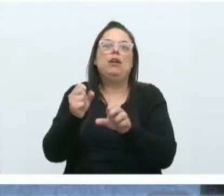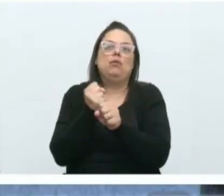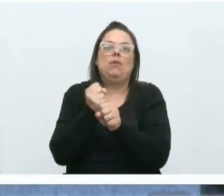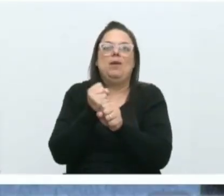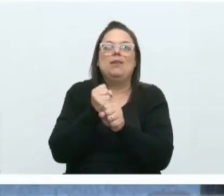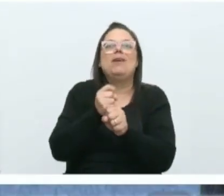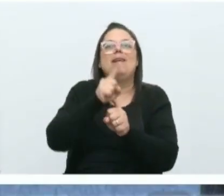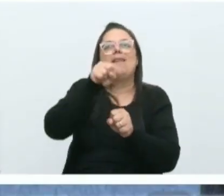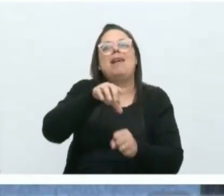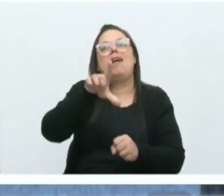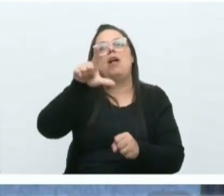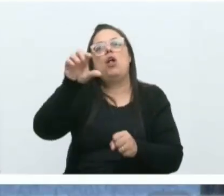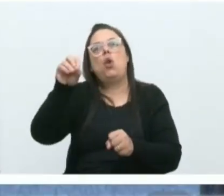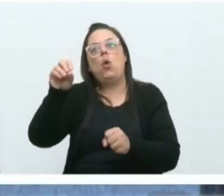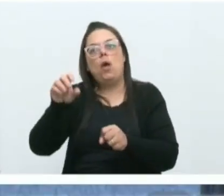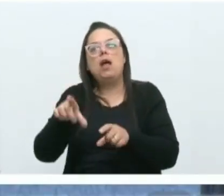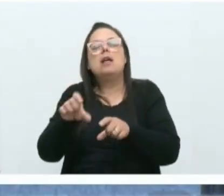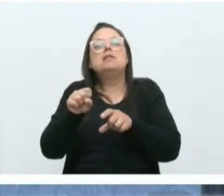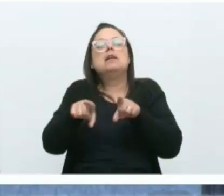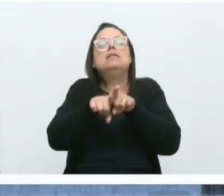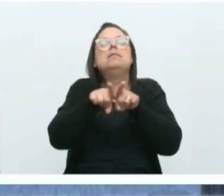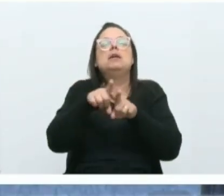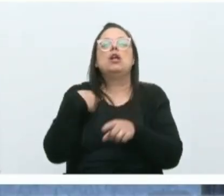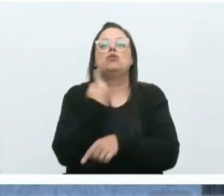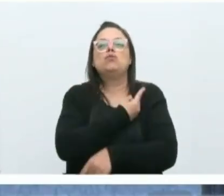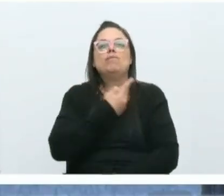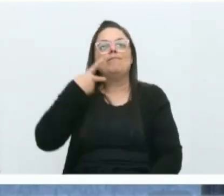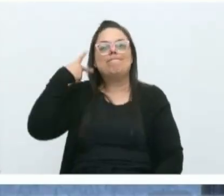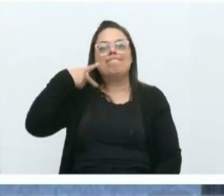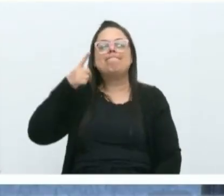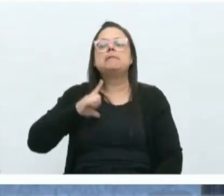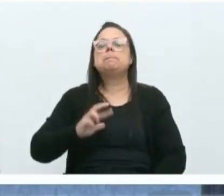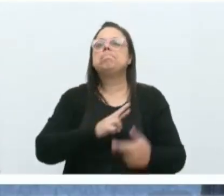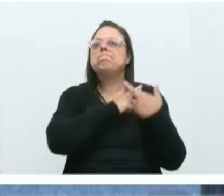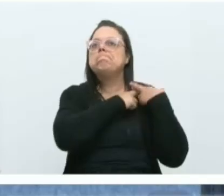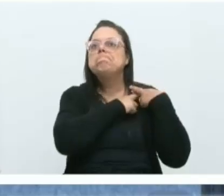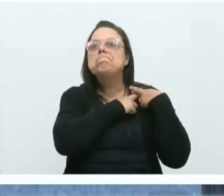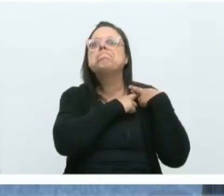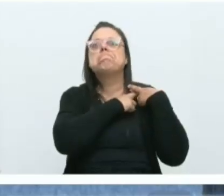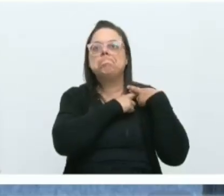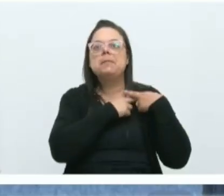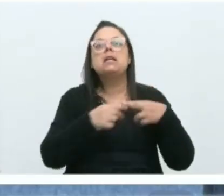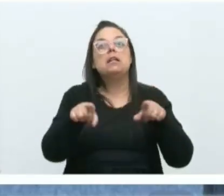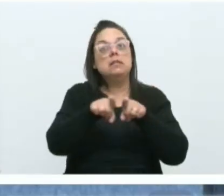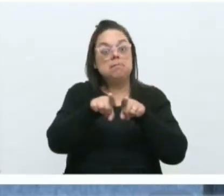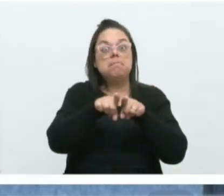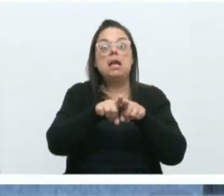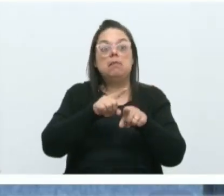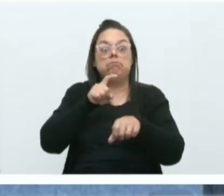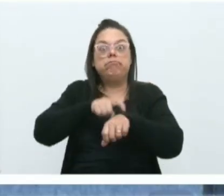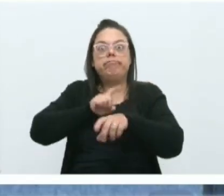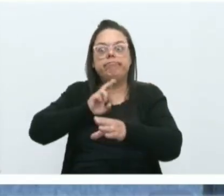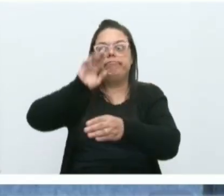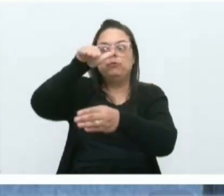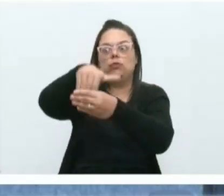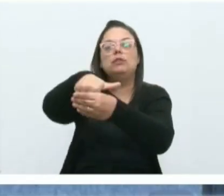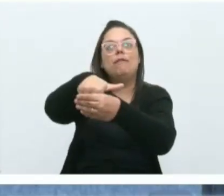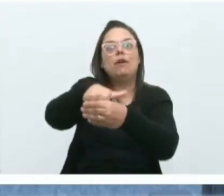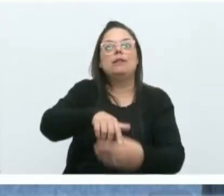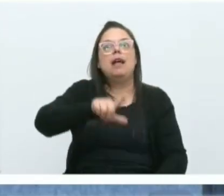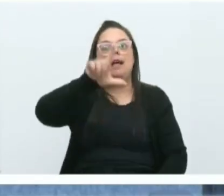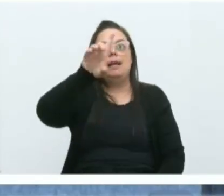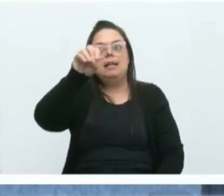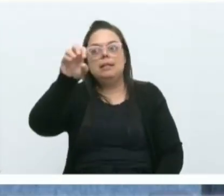que a gente, como vereador, tem uma grande responsabilidade quando a gente vota tanto a LDO,